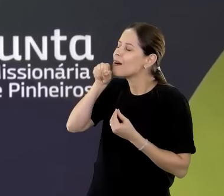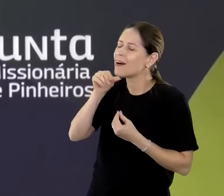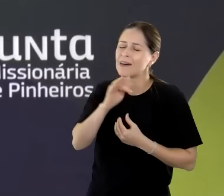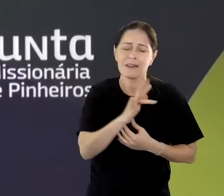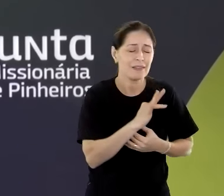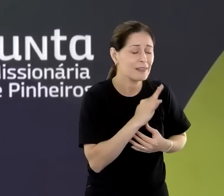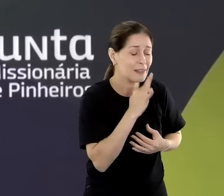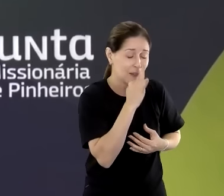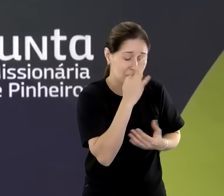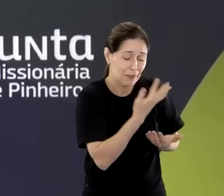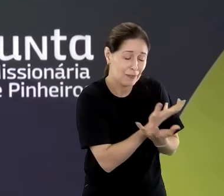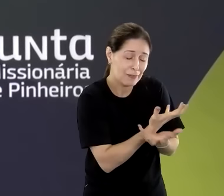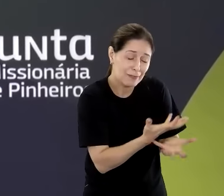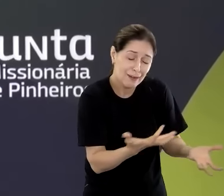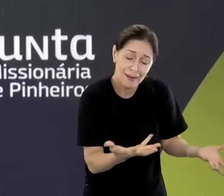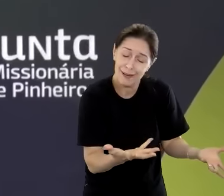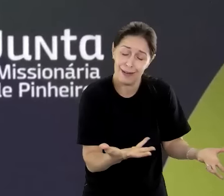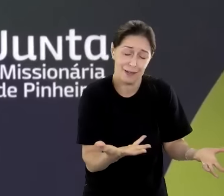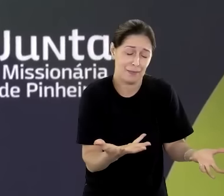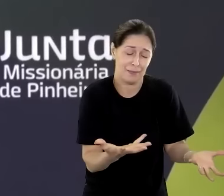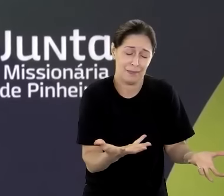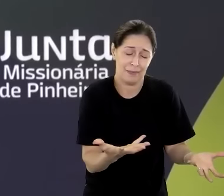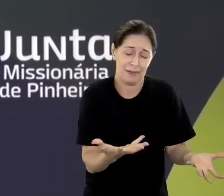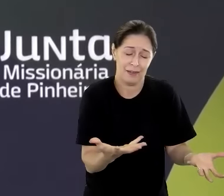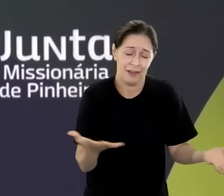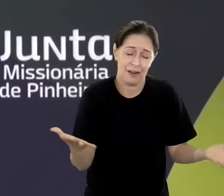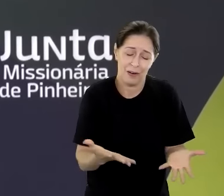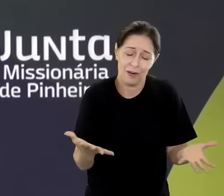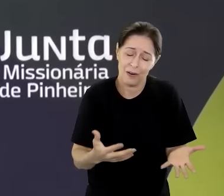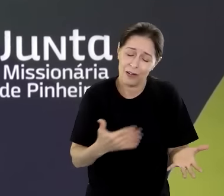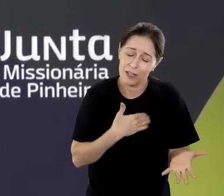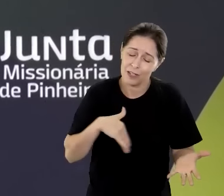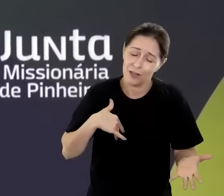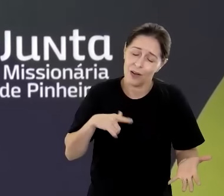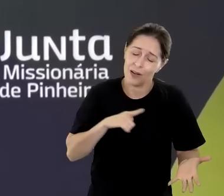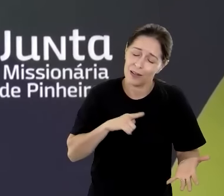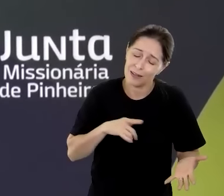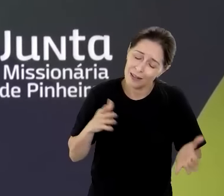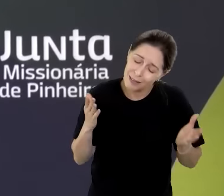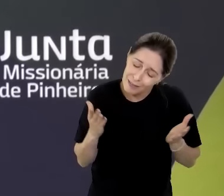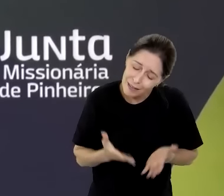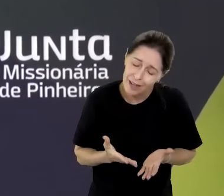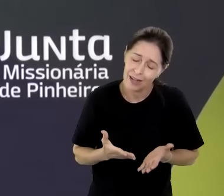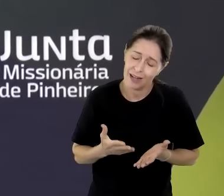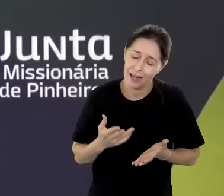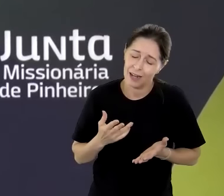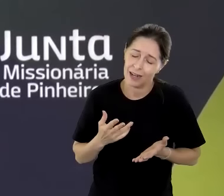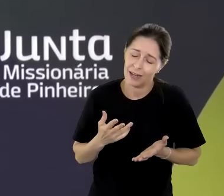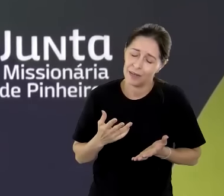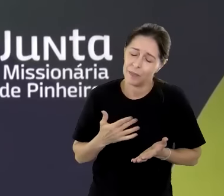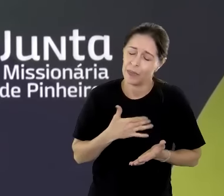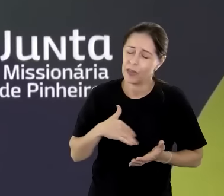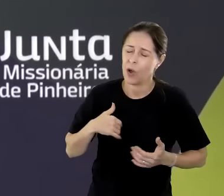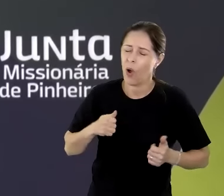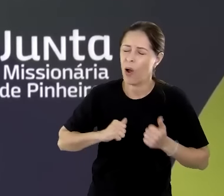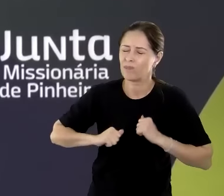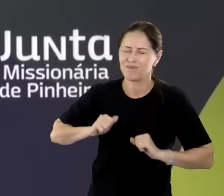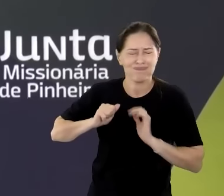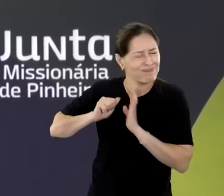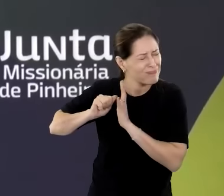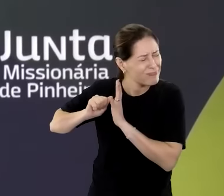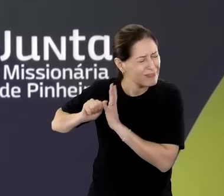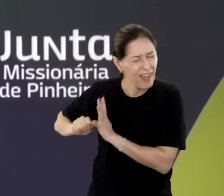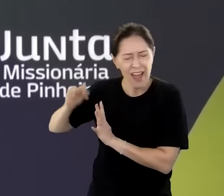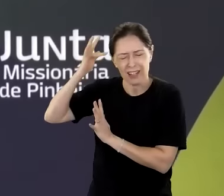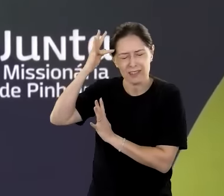flores, olharmos por aquilo que já temos em Cristo Jesus, para não vivermos ansiosos com respeito ao